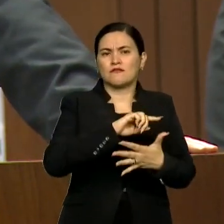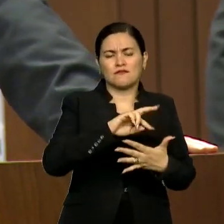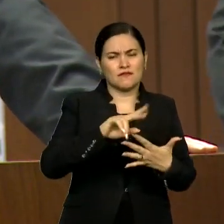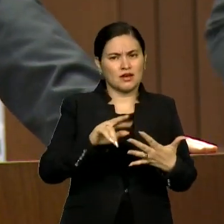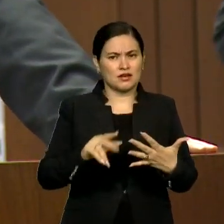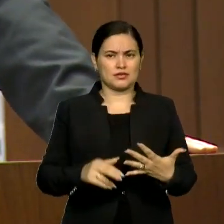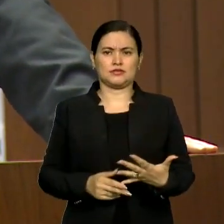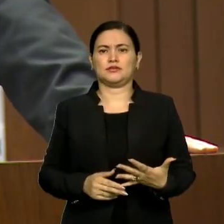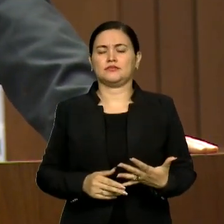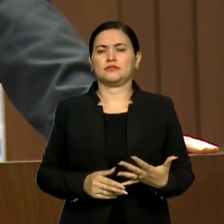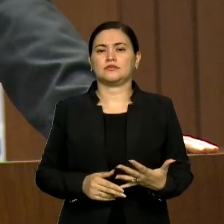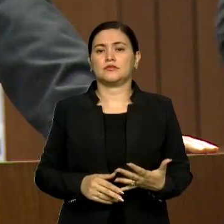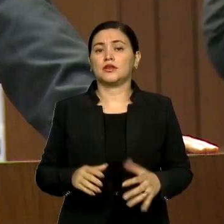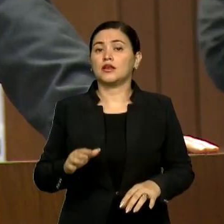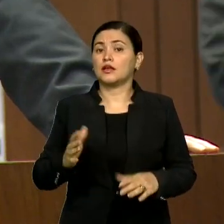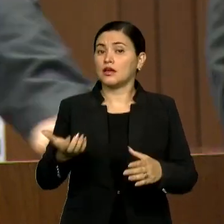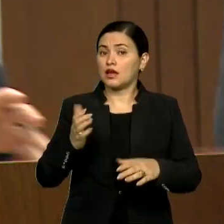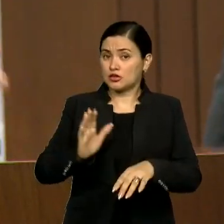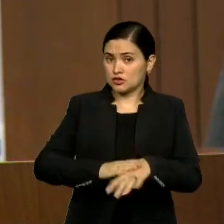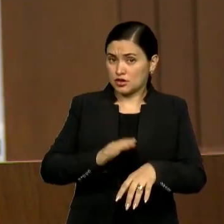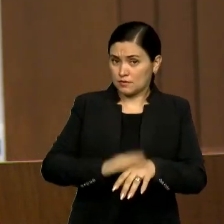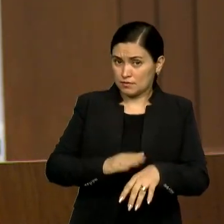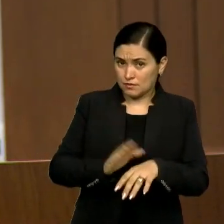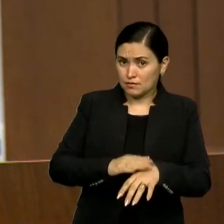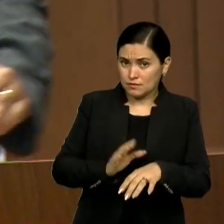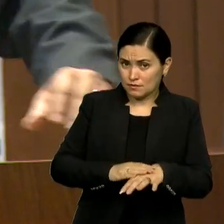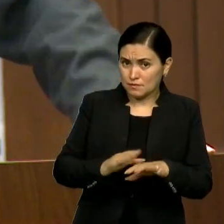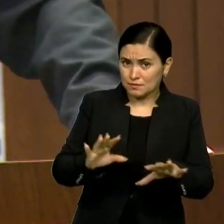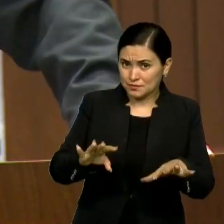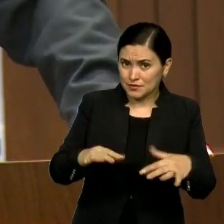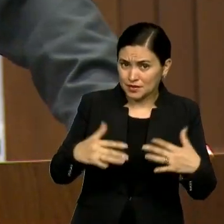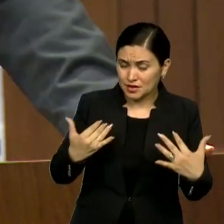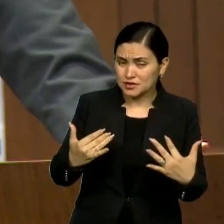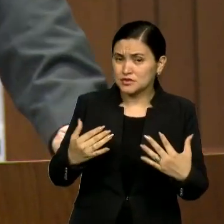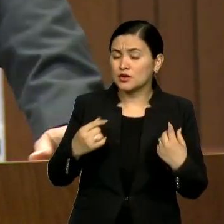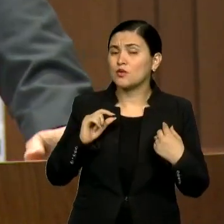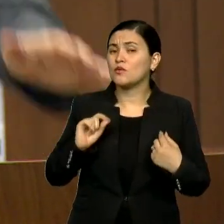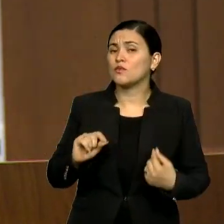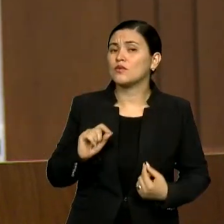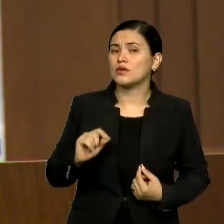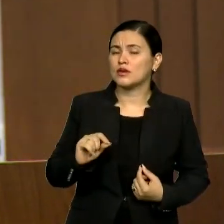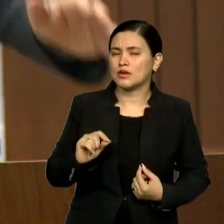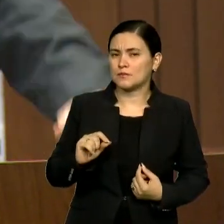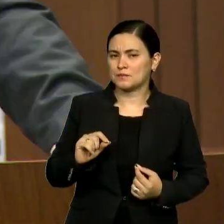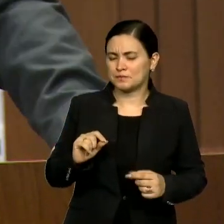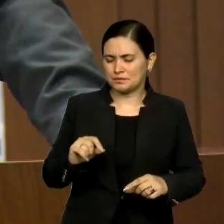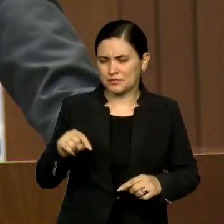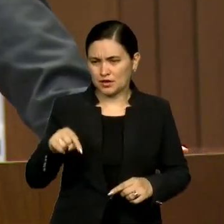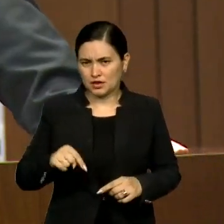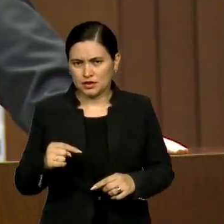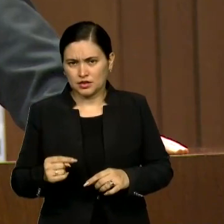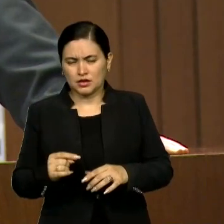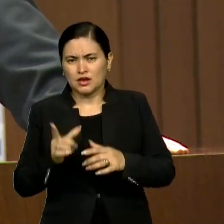que o Maranhão tem várias bacias hidrográficas, muito Itapecuru, do Paraíba,